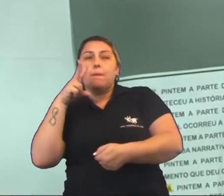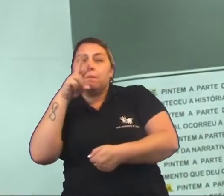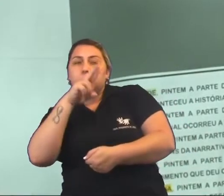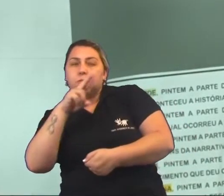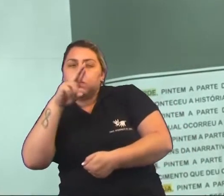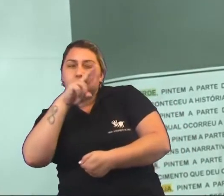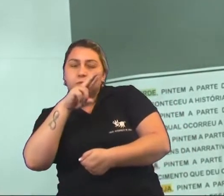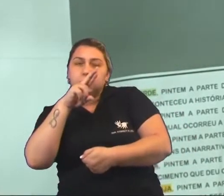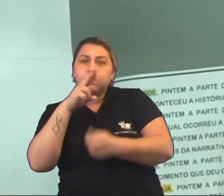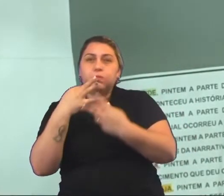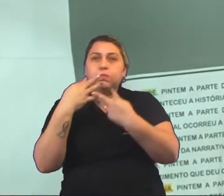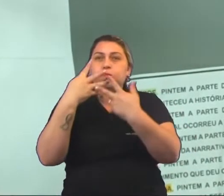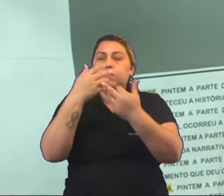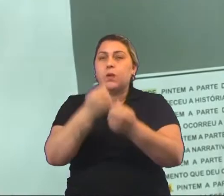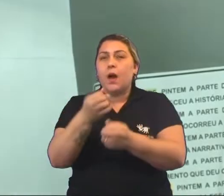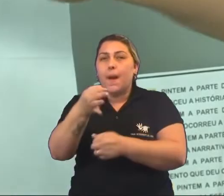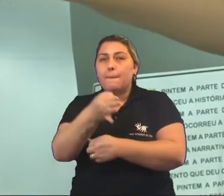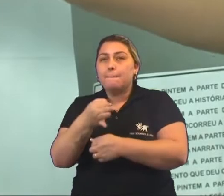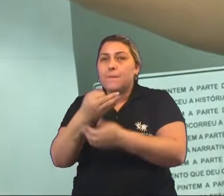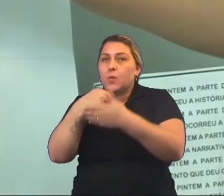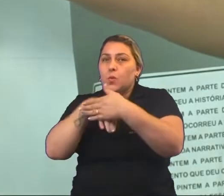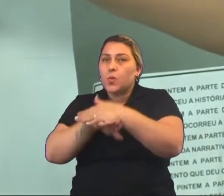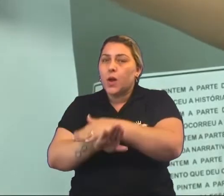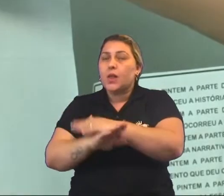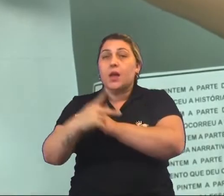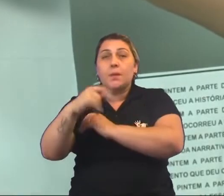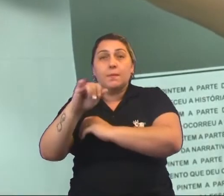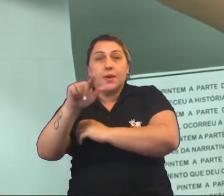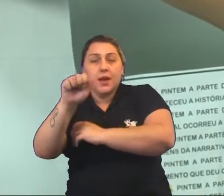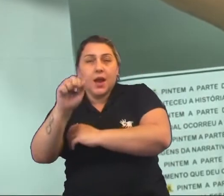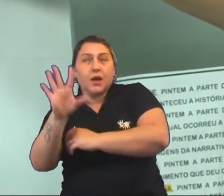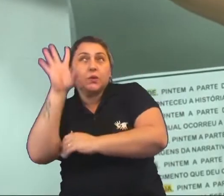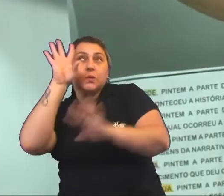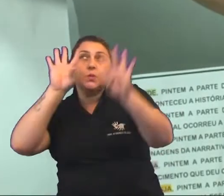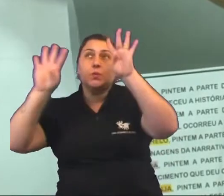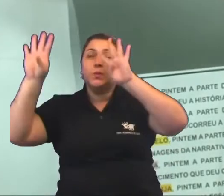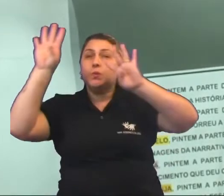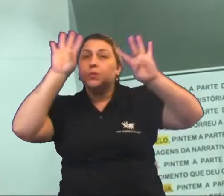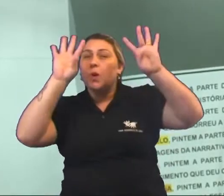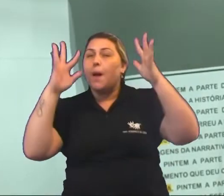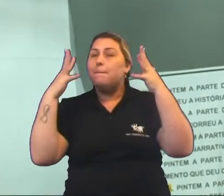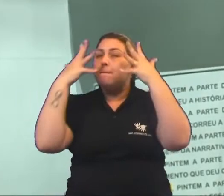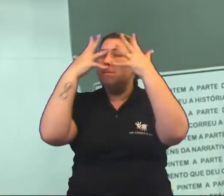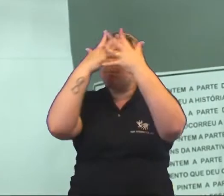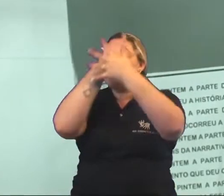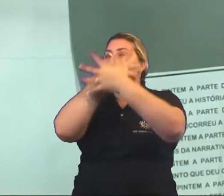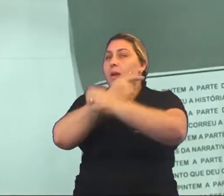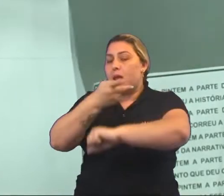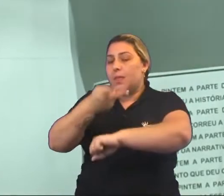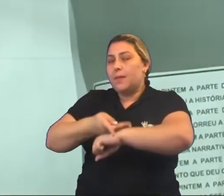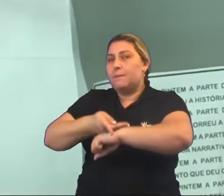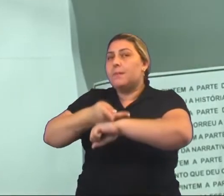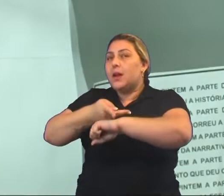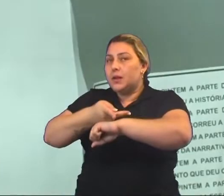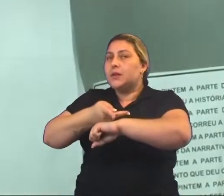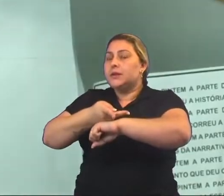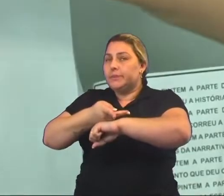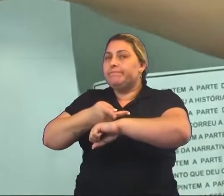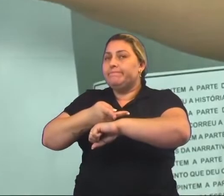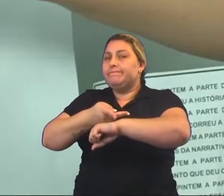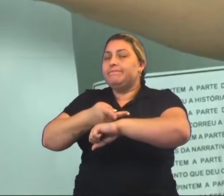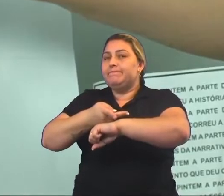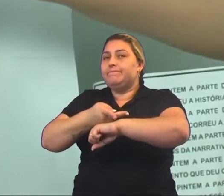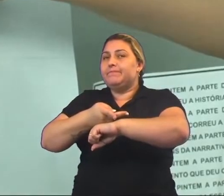observando tudo. A moeda estava no bolso de Pilar, que sonhava com a beleza da pratinha, até que